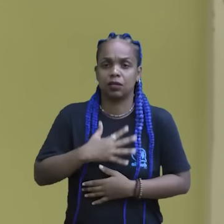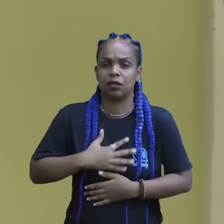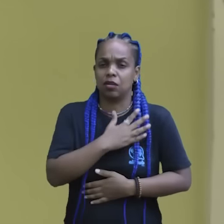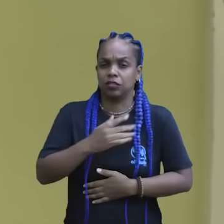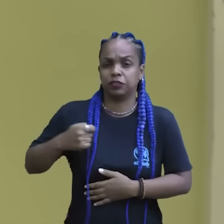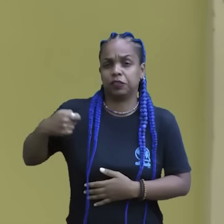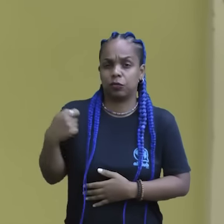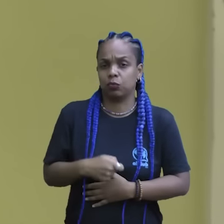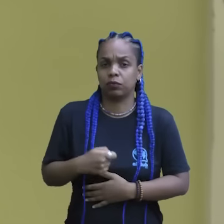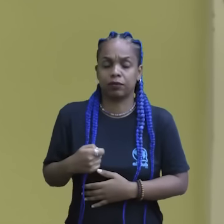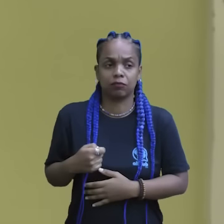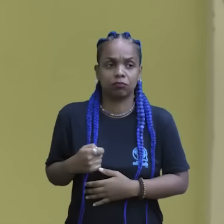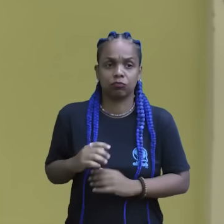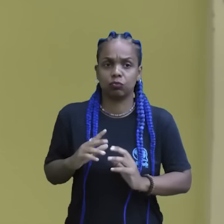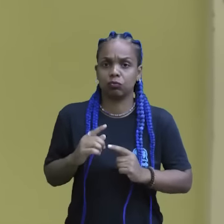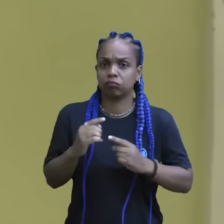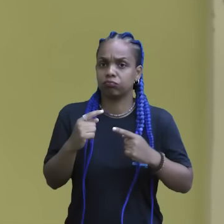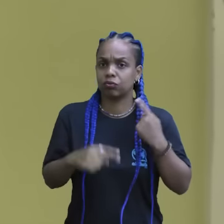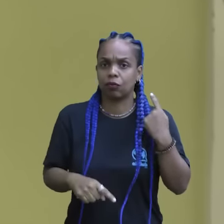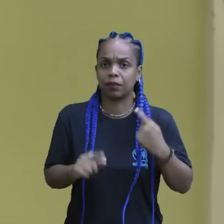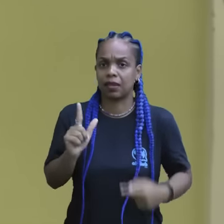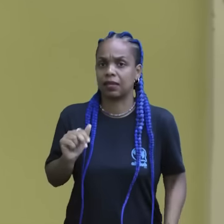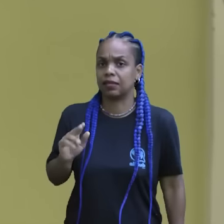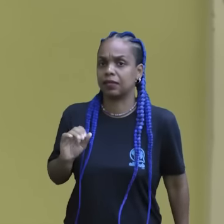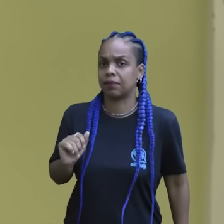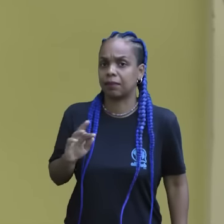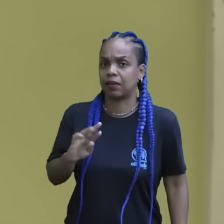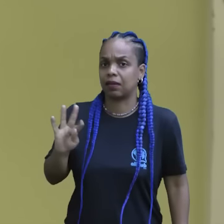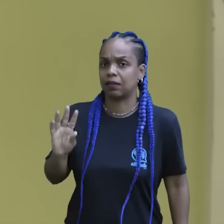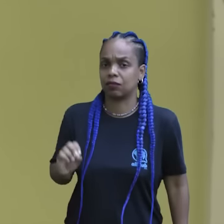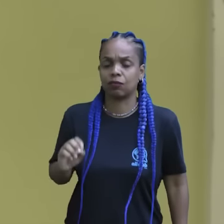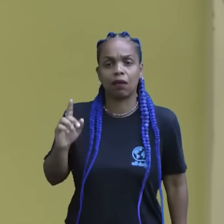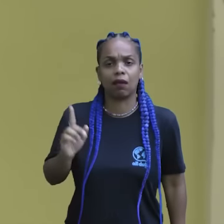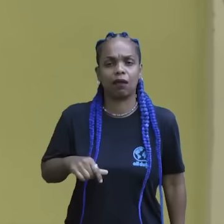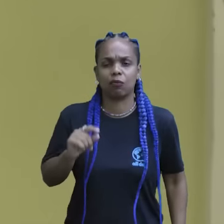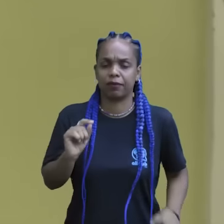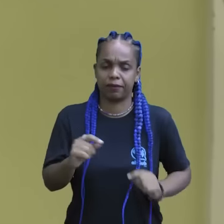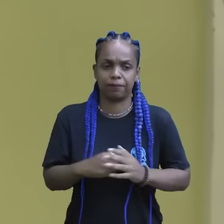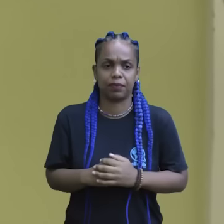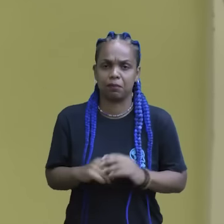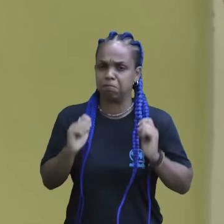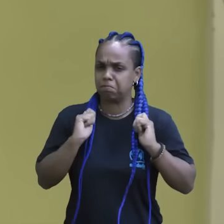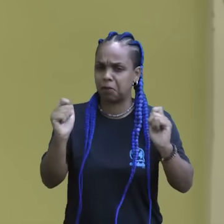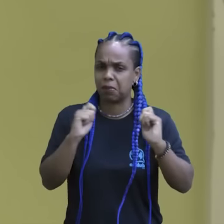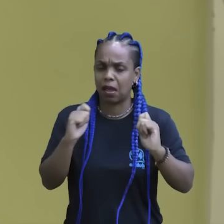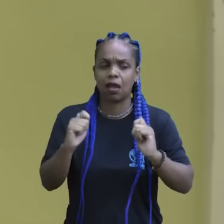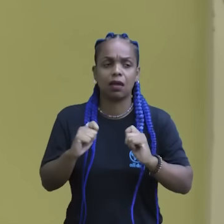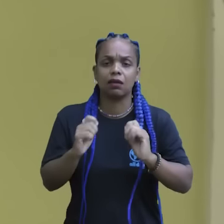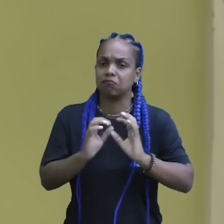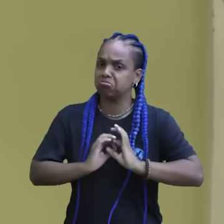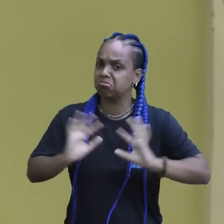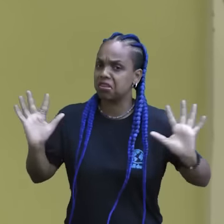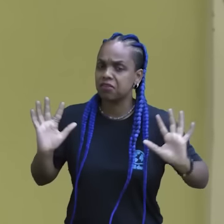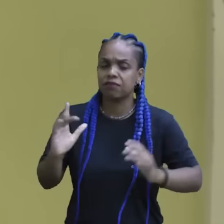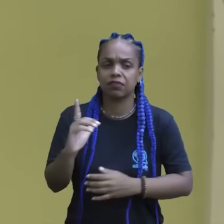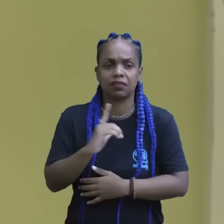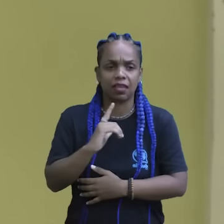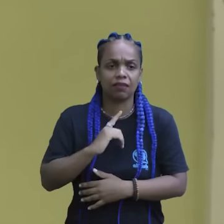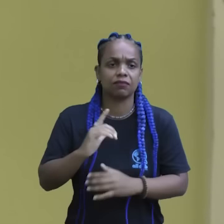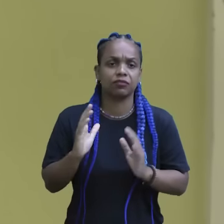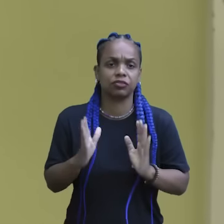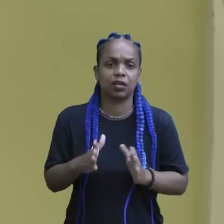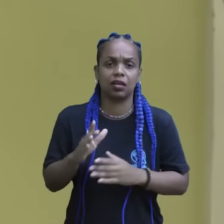né? Da liberdade, dos direitos iguais, de batalhar por todos os